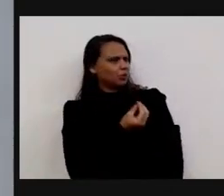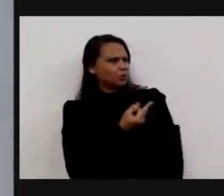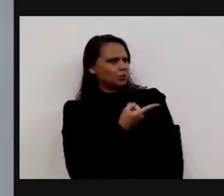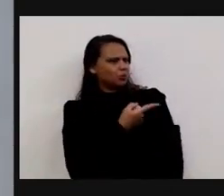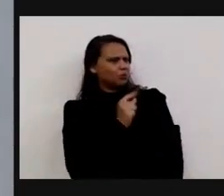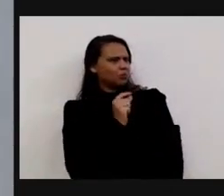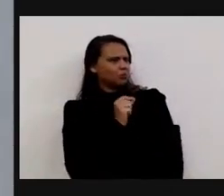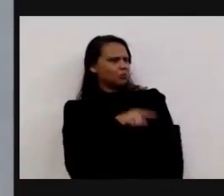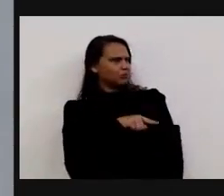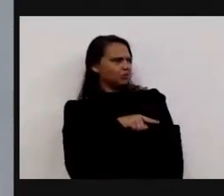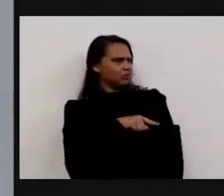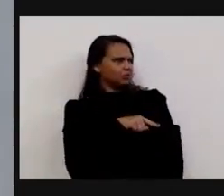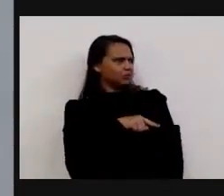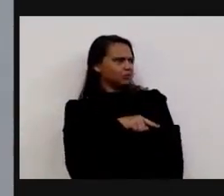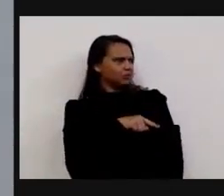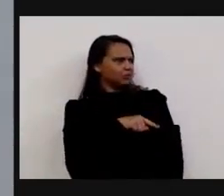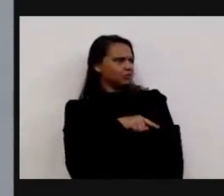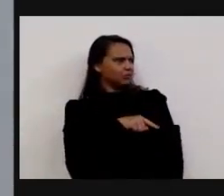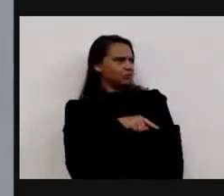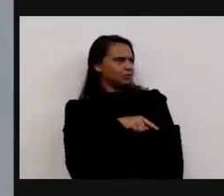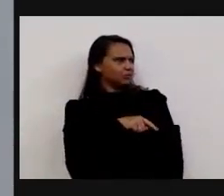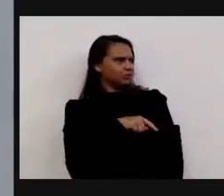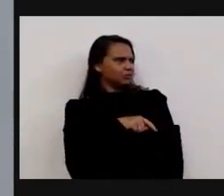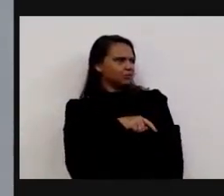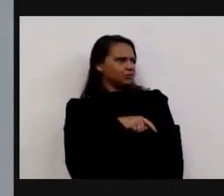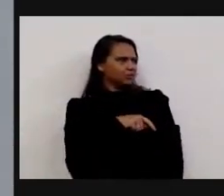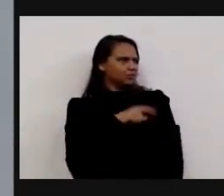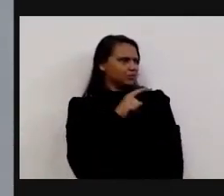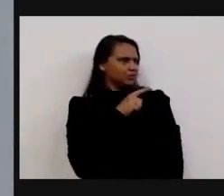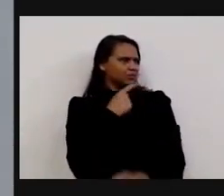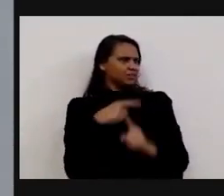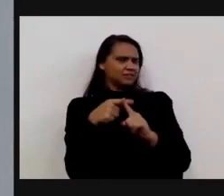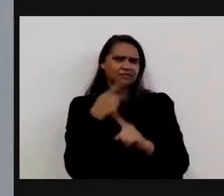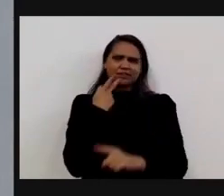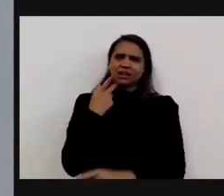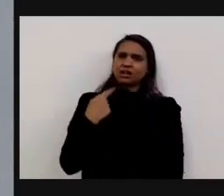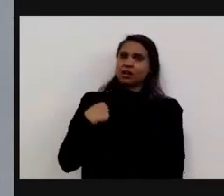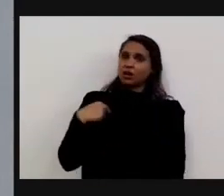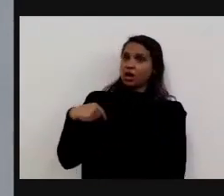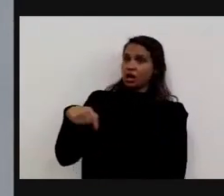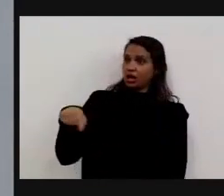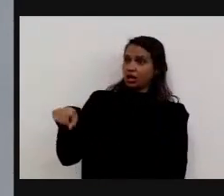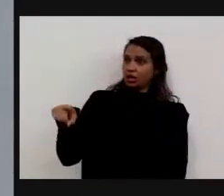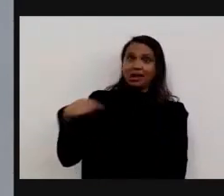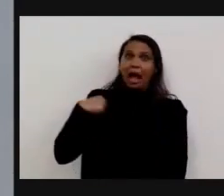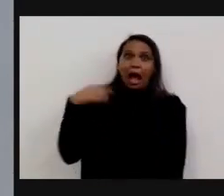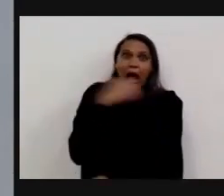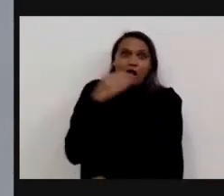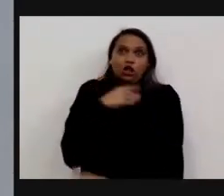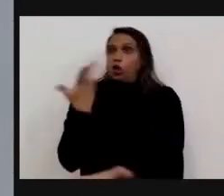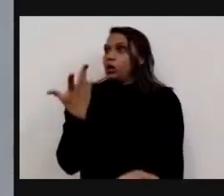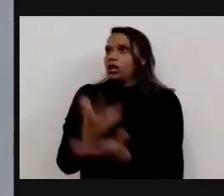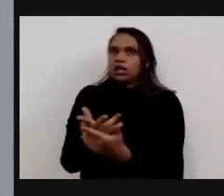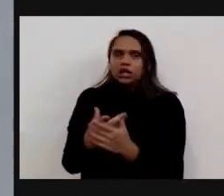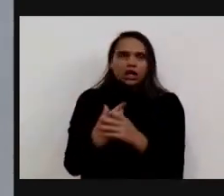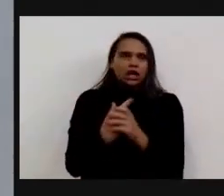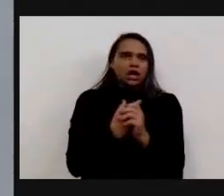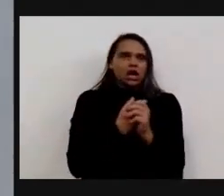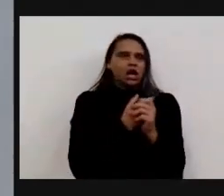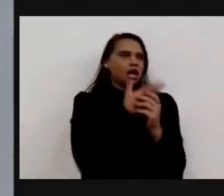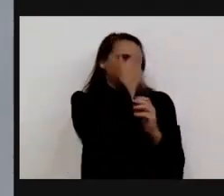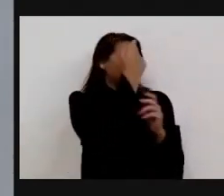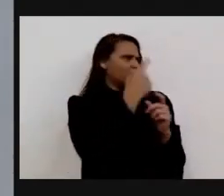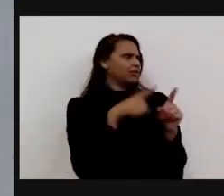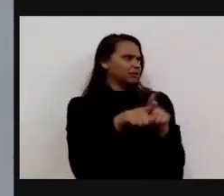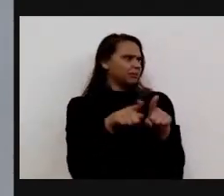a recordista é todo na correria porque é medo de chamar para reunião né Aí você faltou uma correria que aí a pessoa